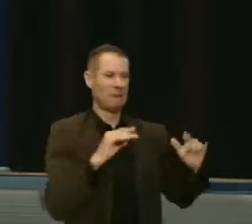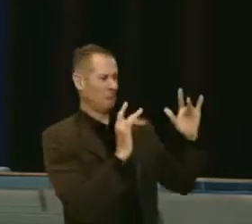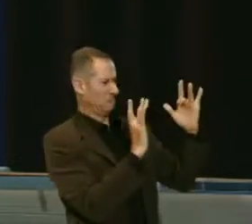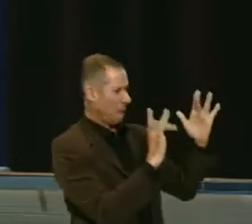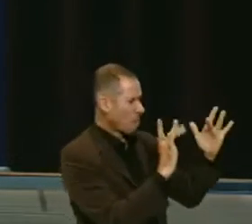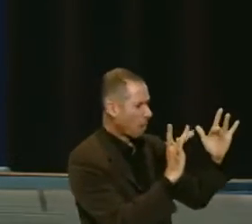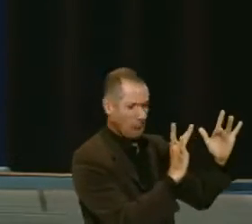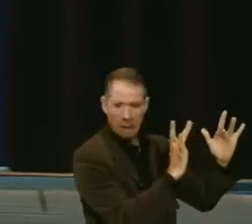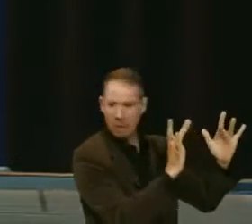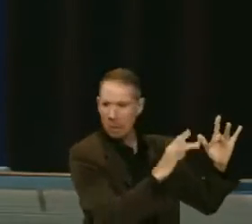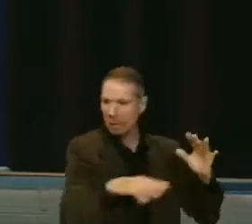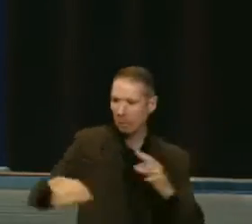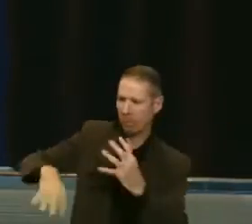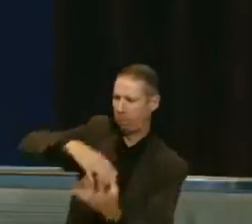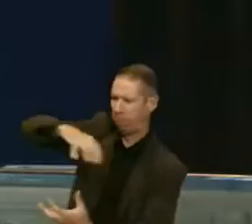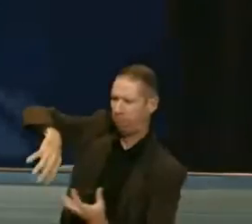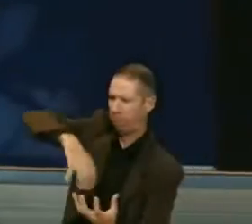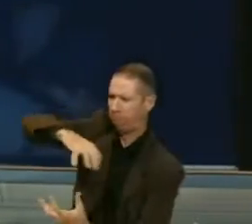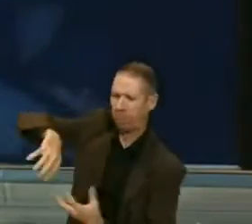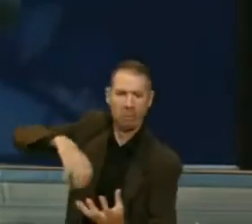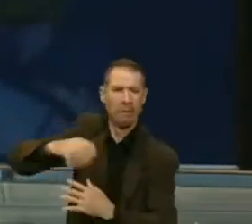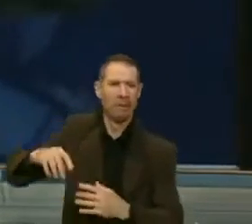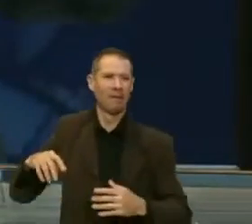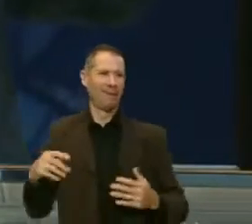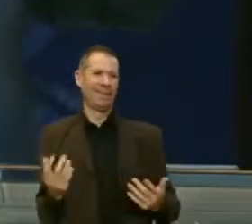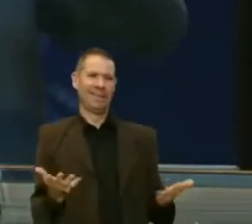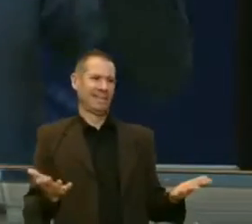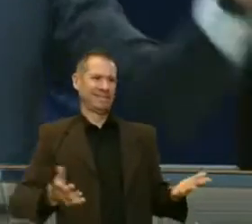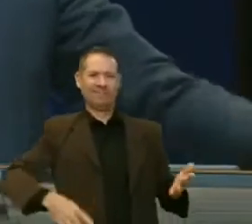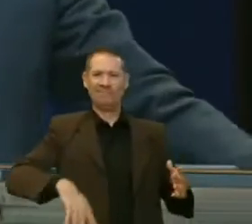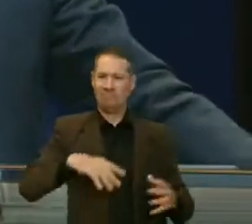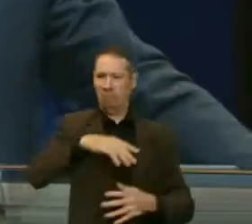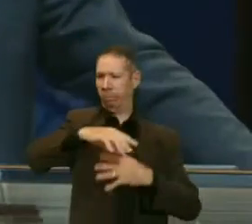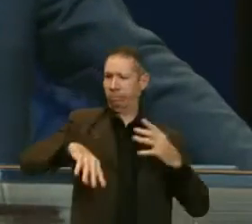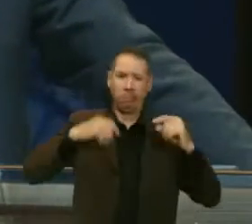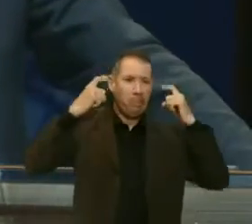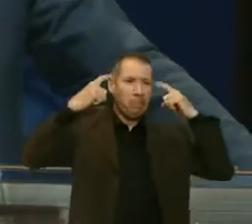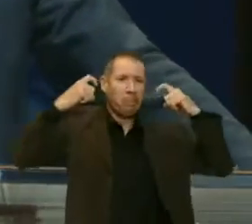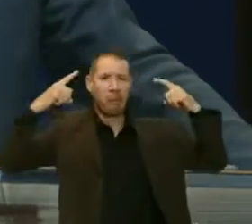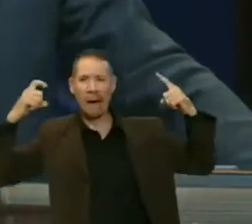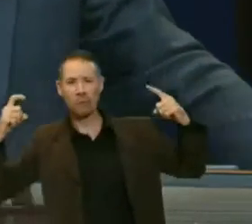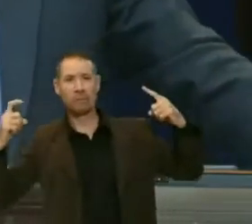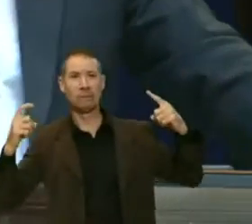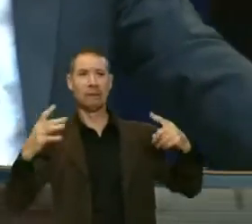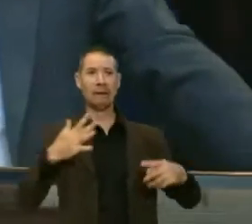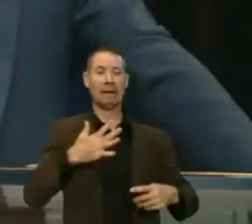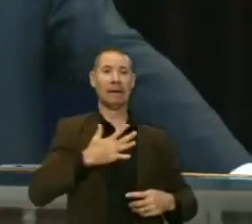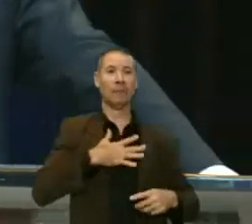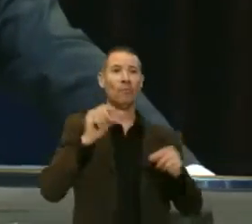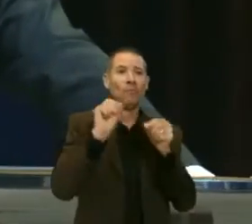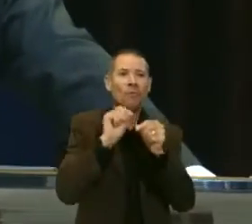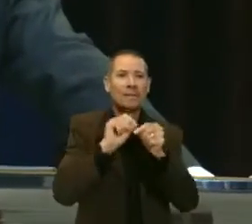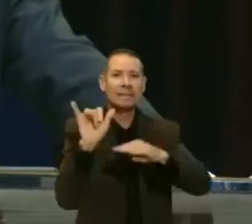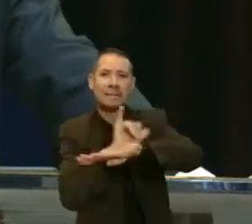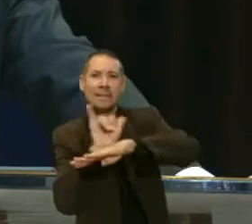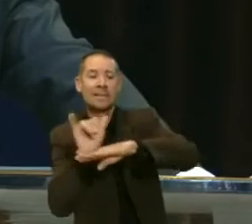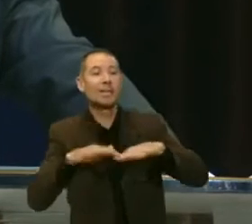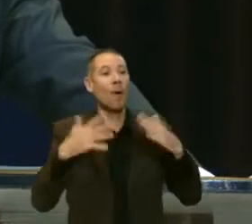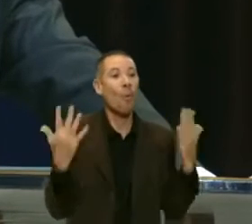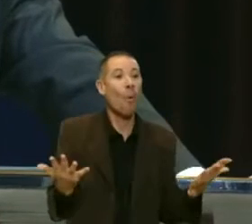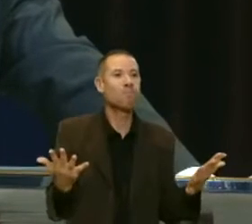fazendo bagunça. E passavam as pessoas com plaquinha pedindo silêncio e ninguém parava. Eu falei, meu Deus, o que eu vou fazer aqui?